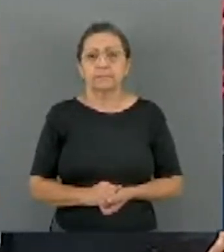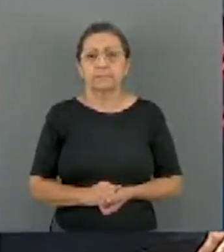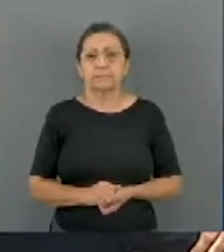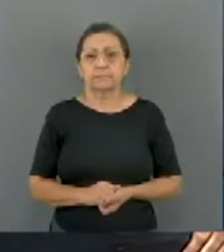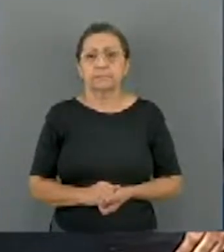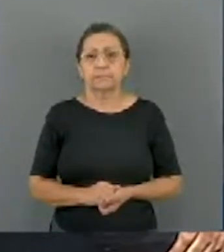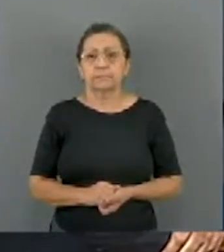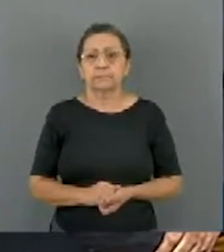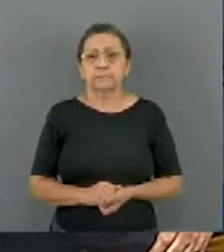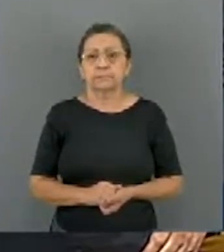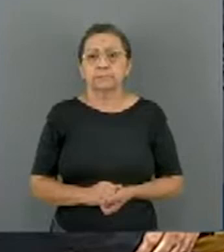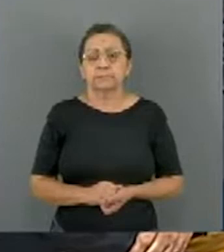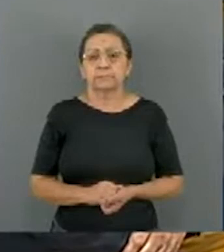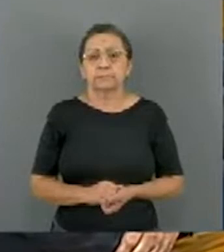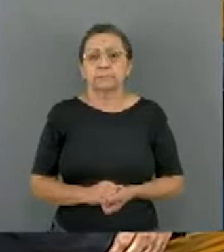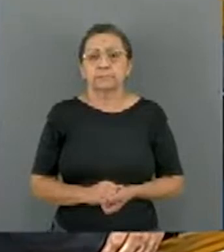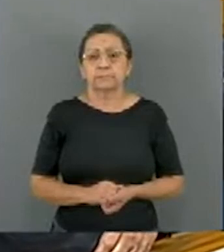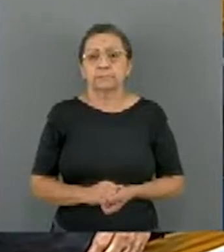Obrigado.